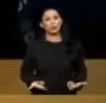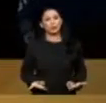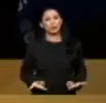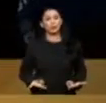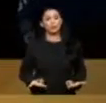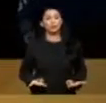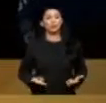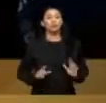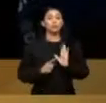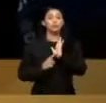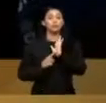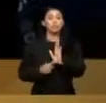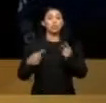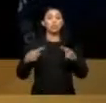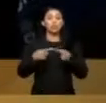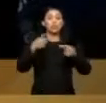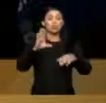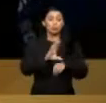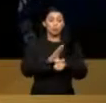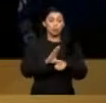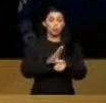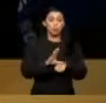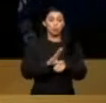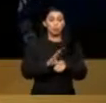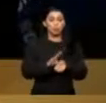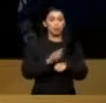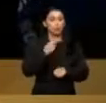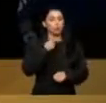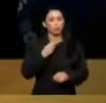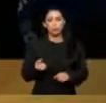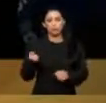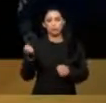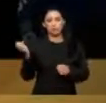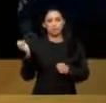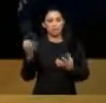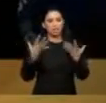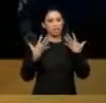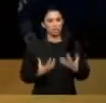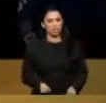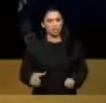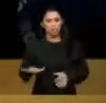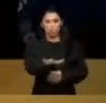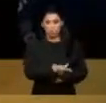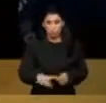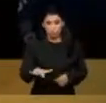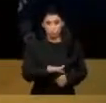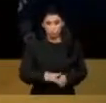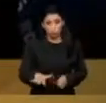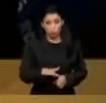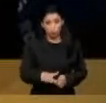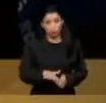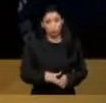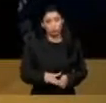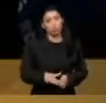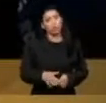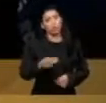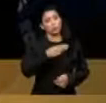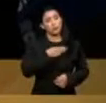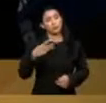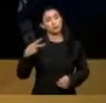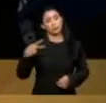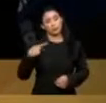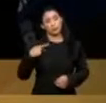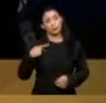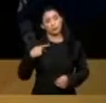expressa determinação constitucional, há de ser repudiado por todos e todas, inclusive e sobretudo pelo Ministério Público